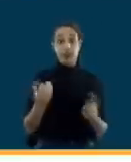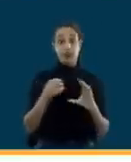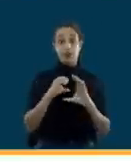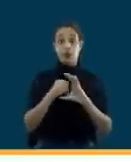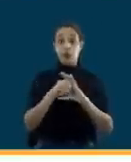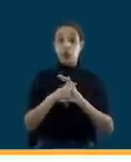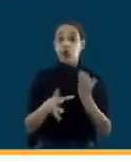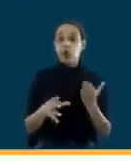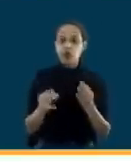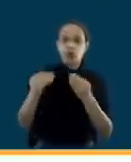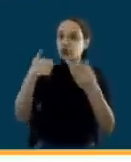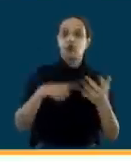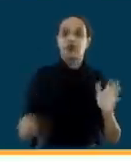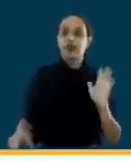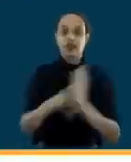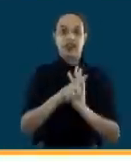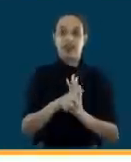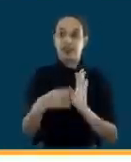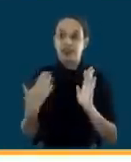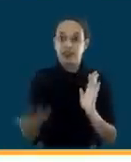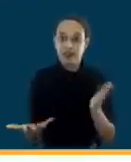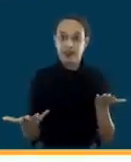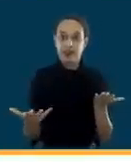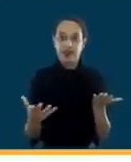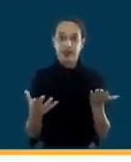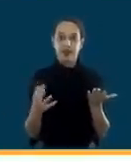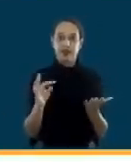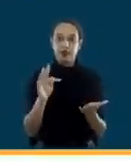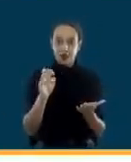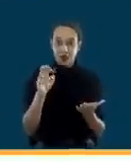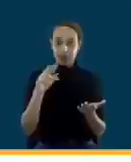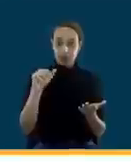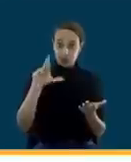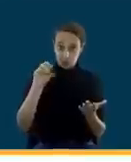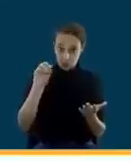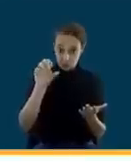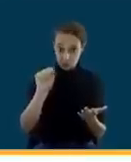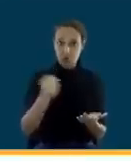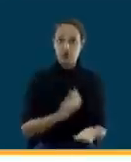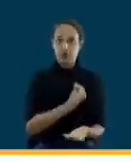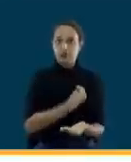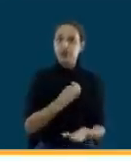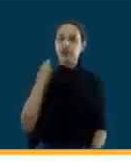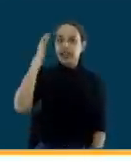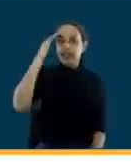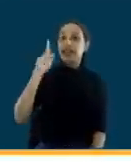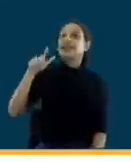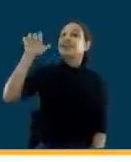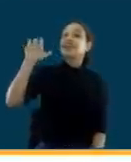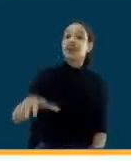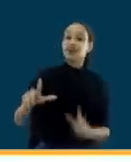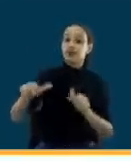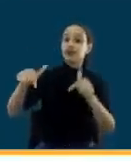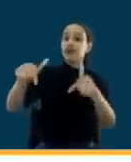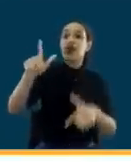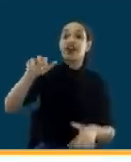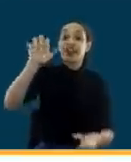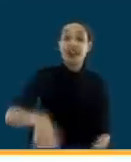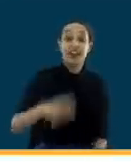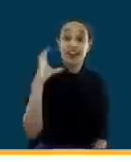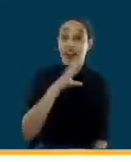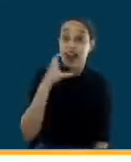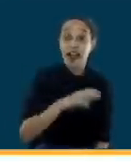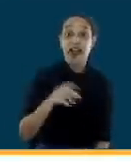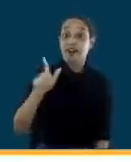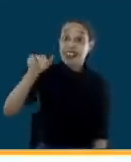lei dos teus tesouros vivos, entender quem é que está fazendo, quem é que já está mais rápido, quem avançou mais rápido,